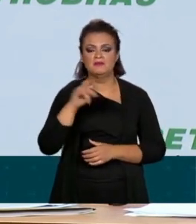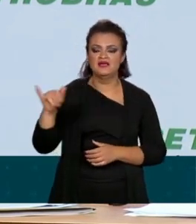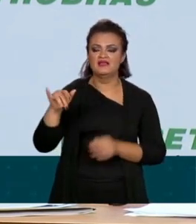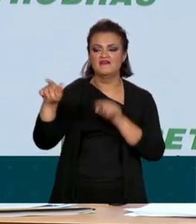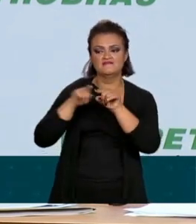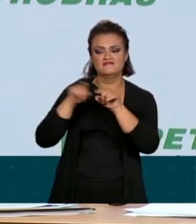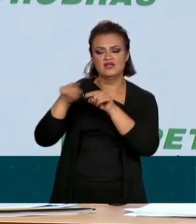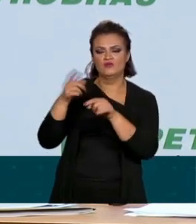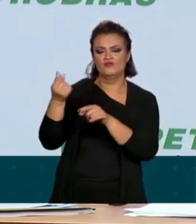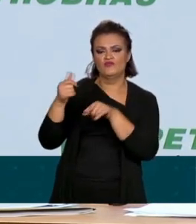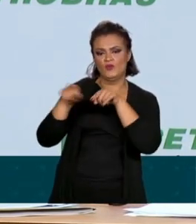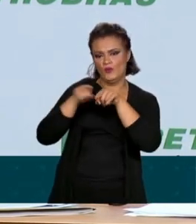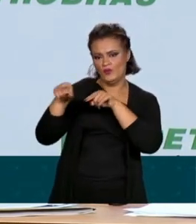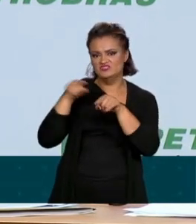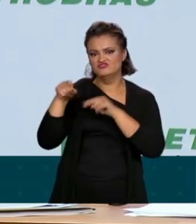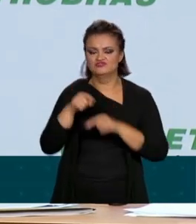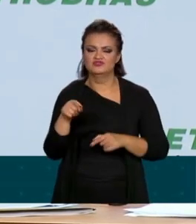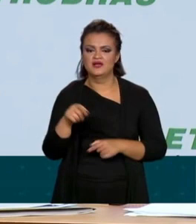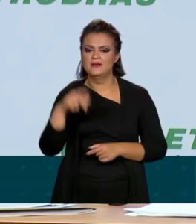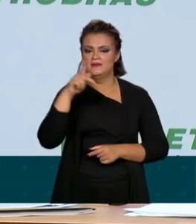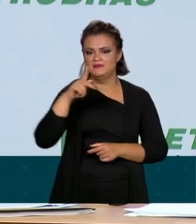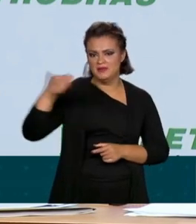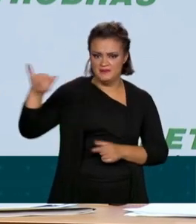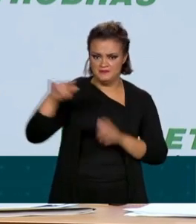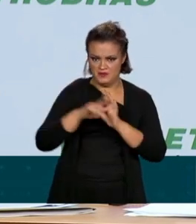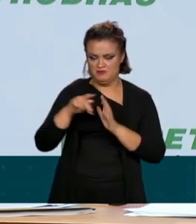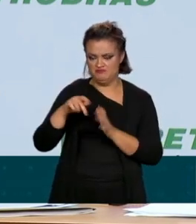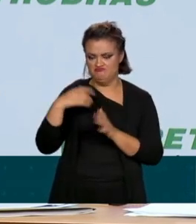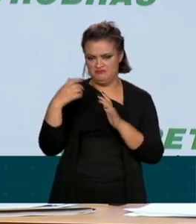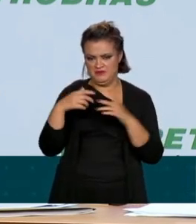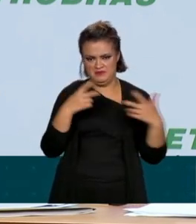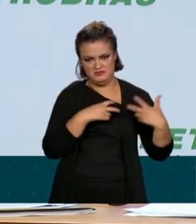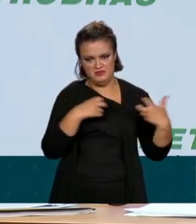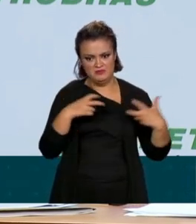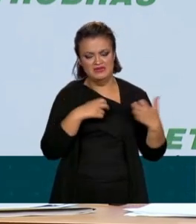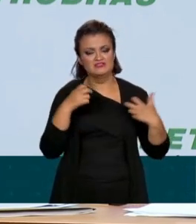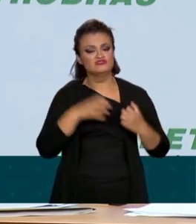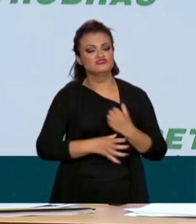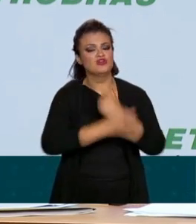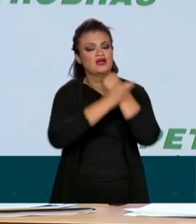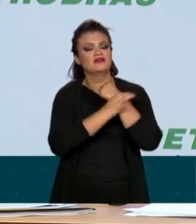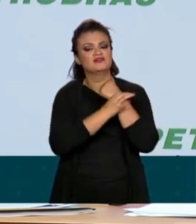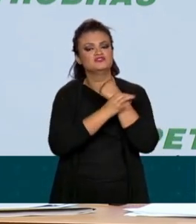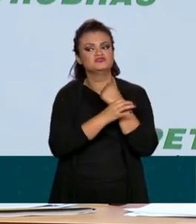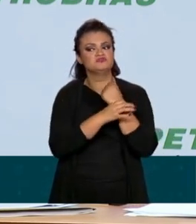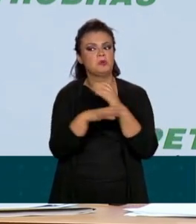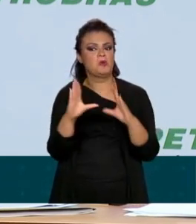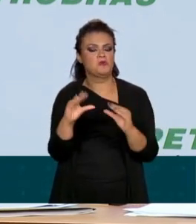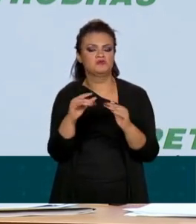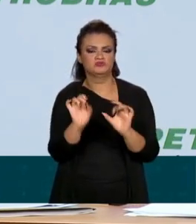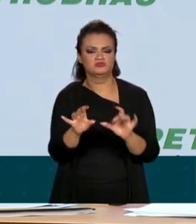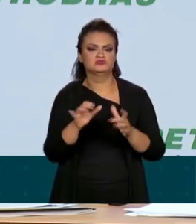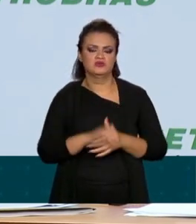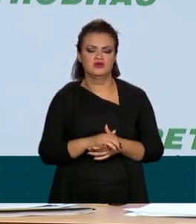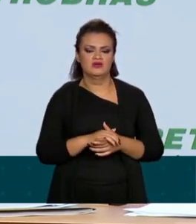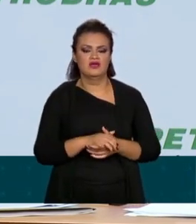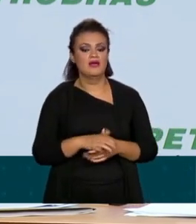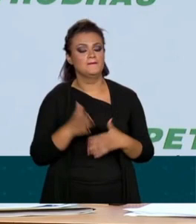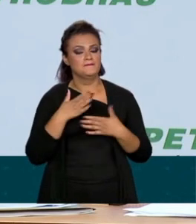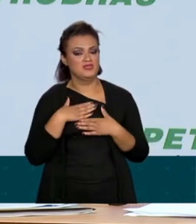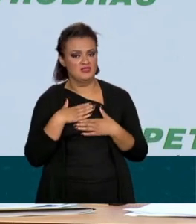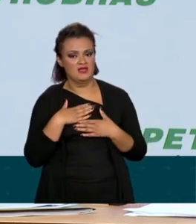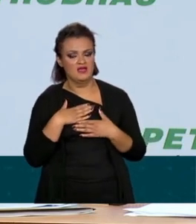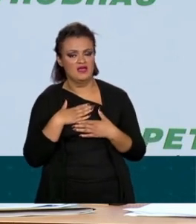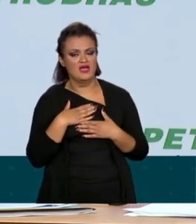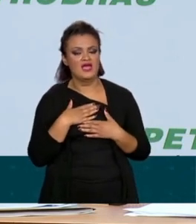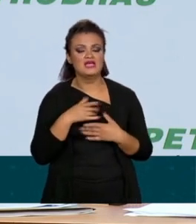concorrente. O PPI, para a Petrobras, só garante ao concorrente uma posição confortável. A minha é